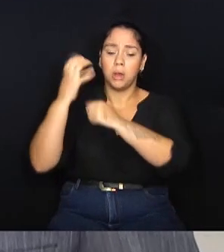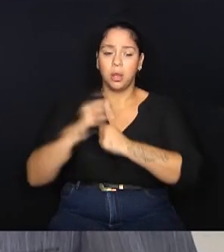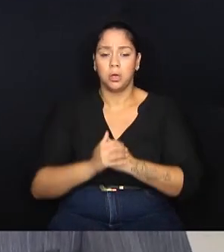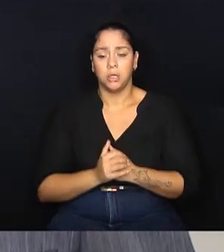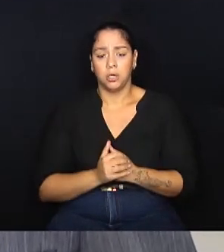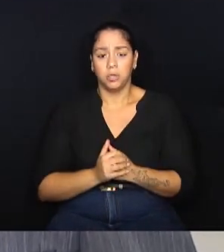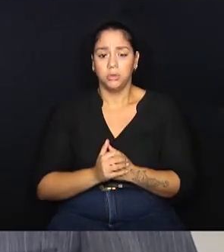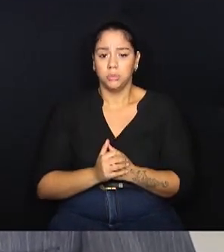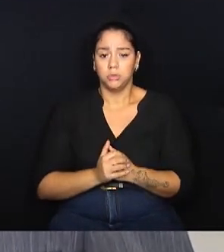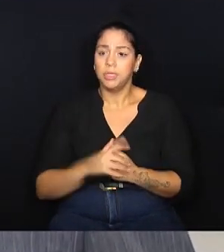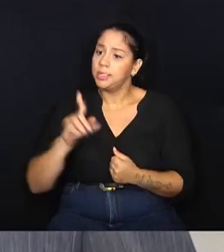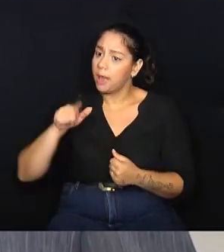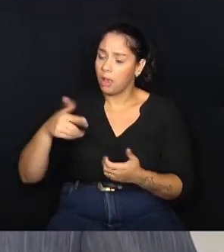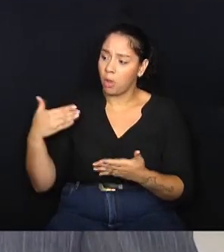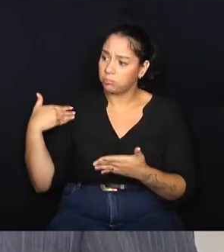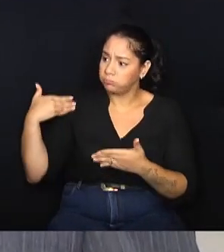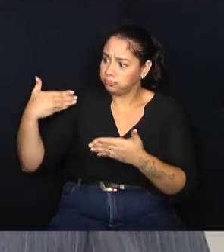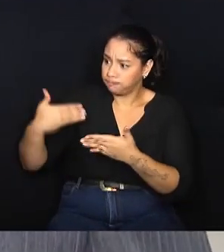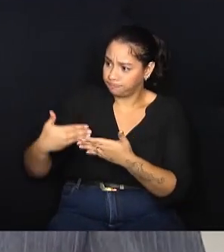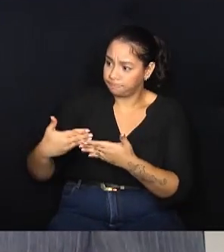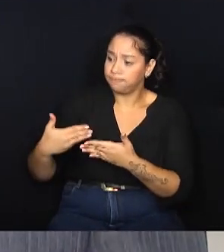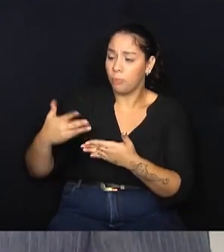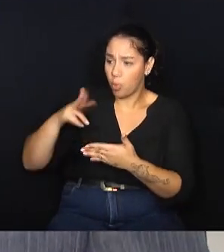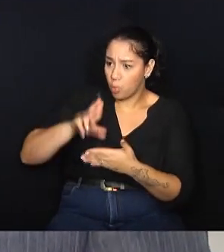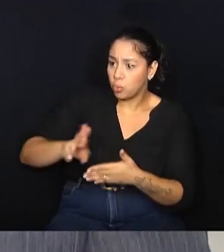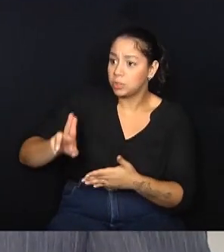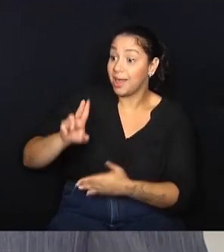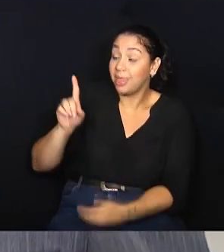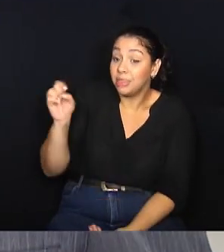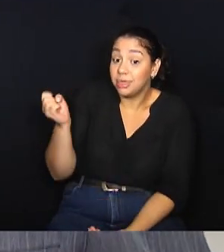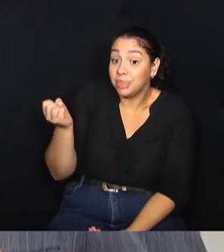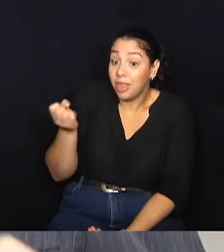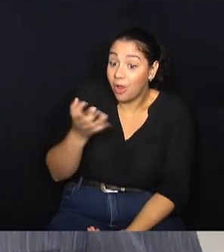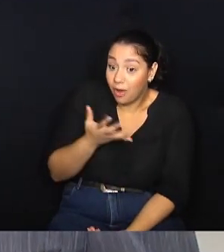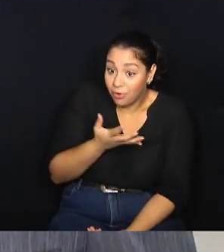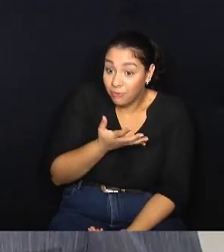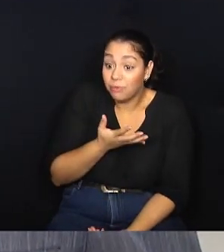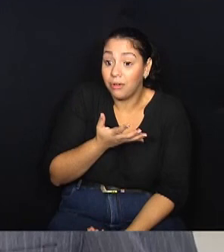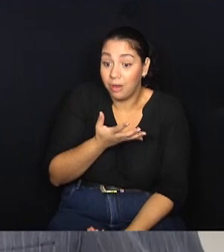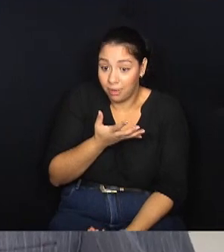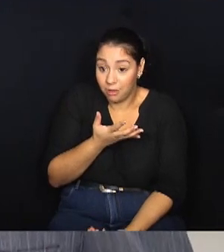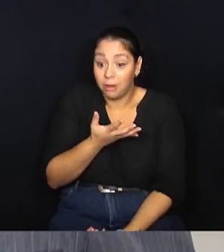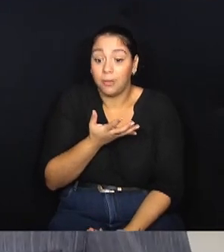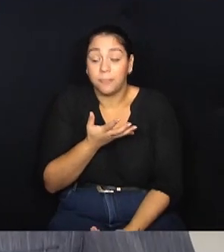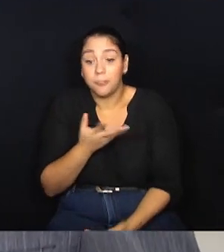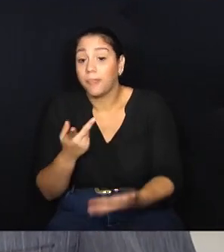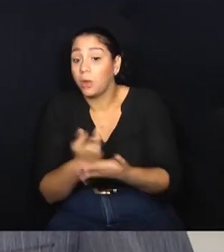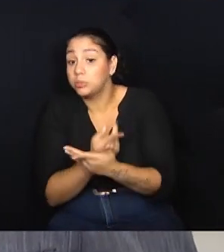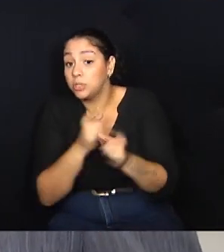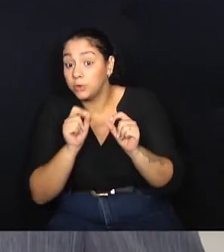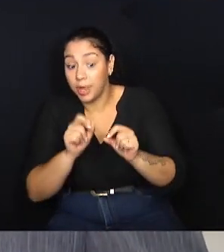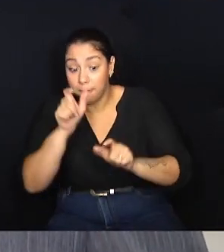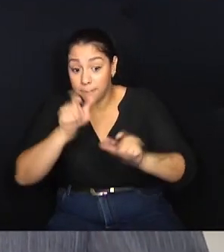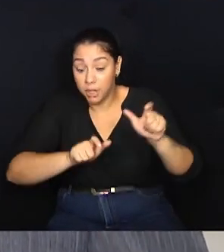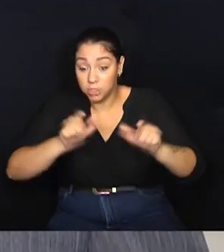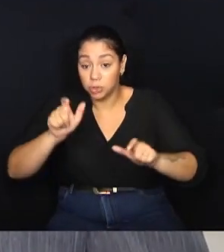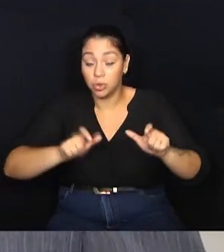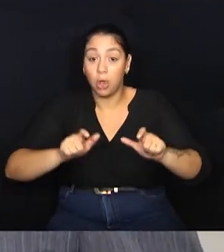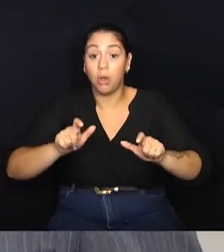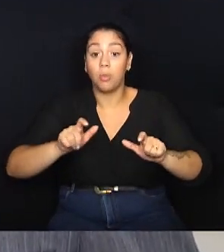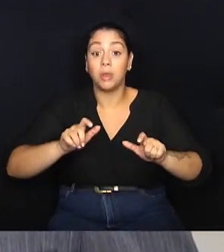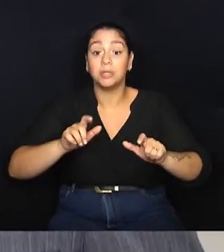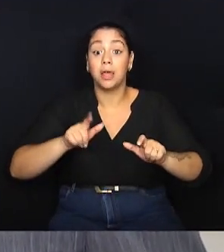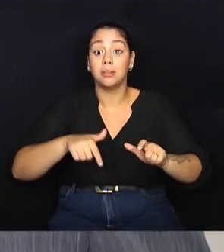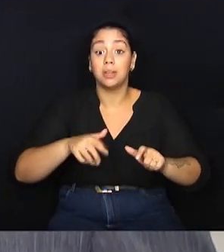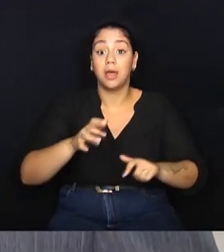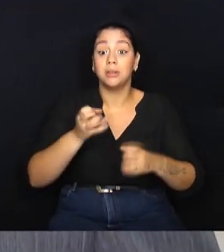que recentemente começou a ser usada, uma obra nova. O que houve? As pessoas estão dizendo queda de uma caixa